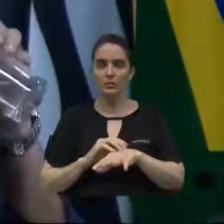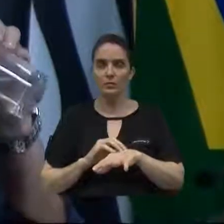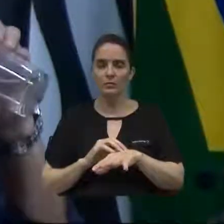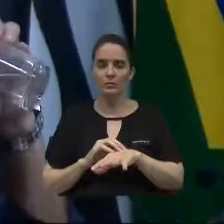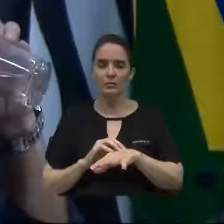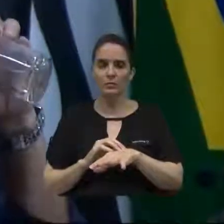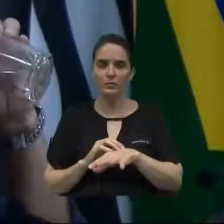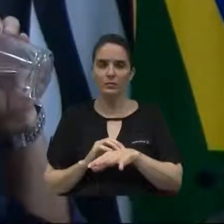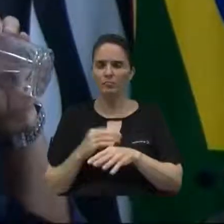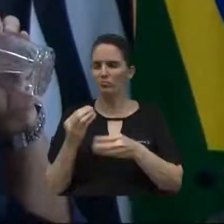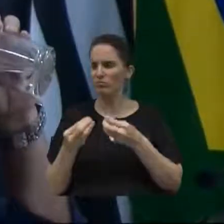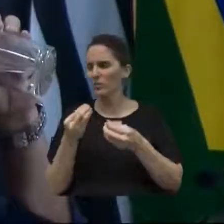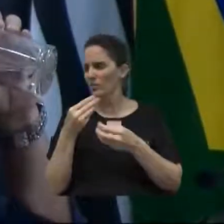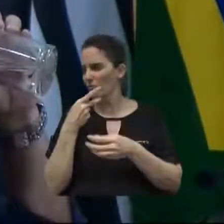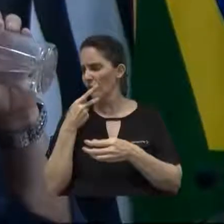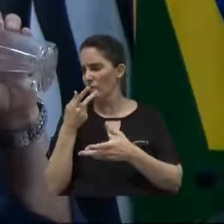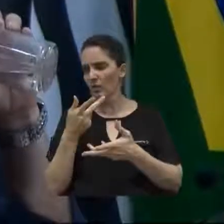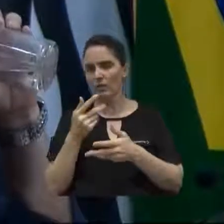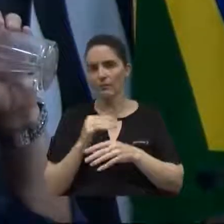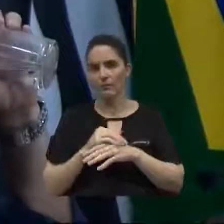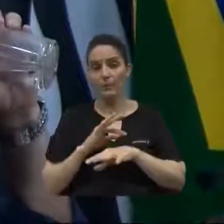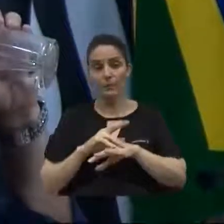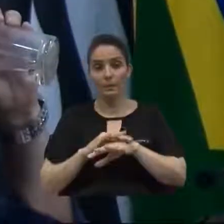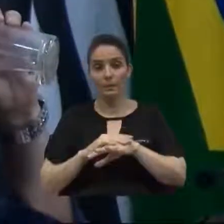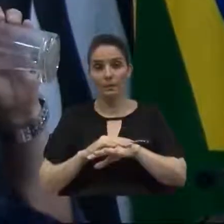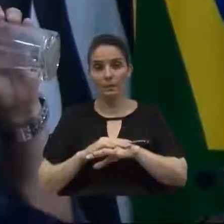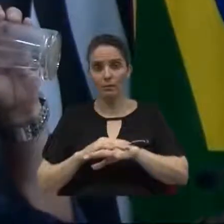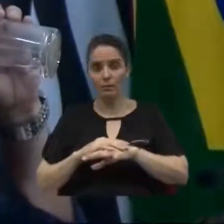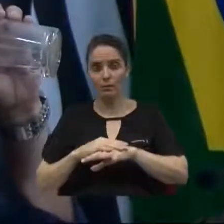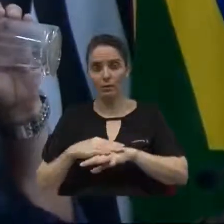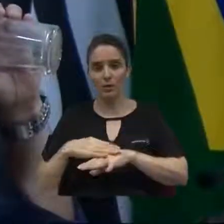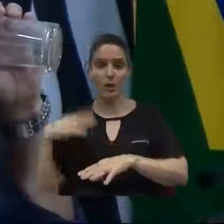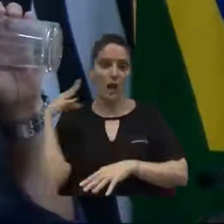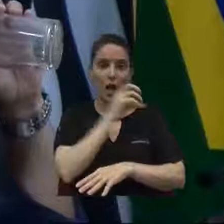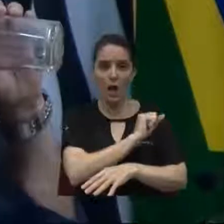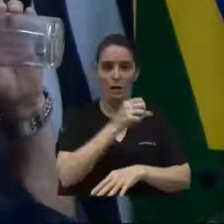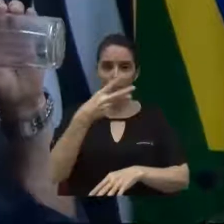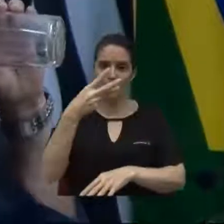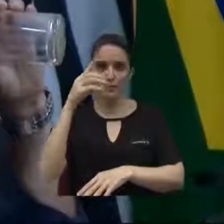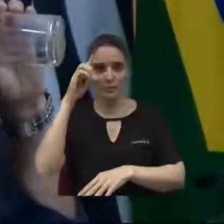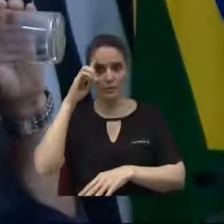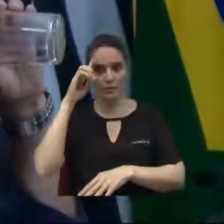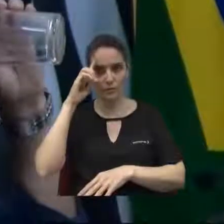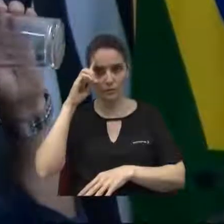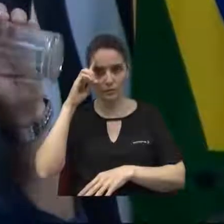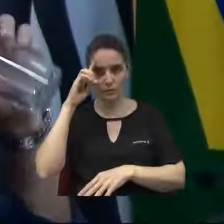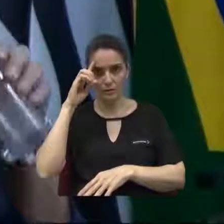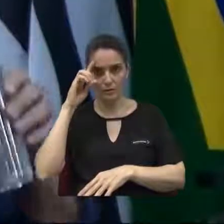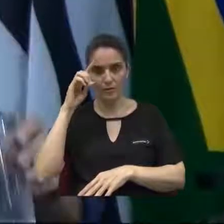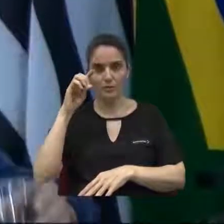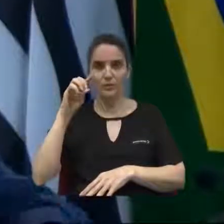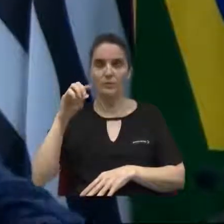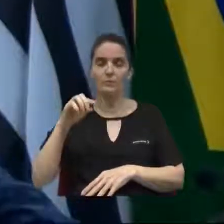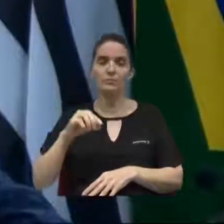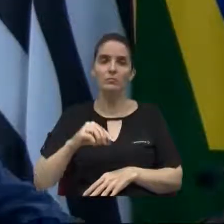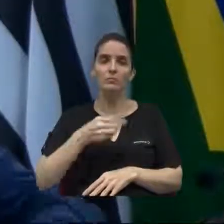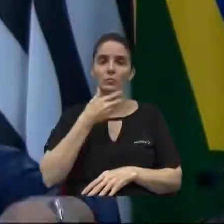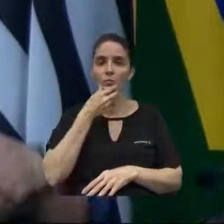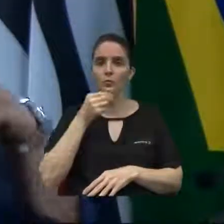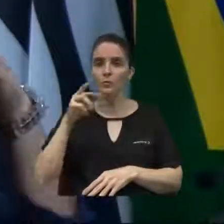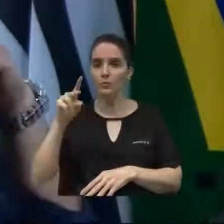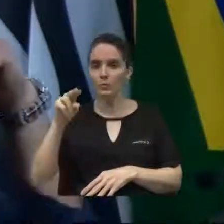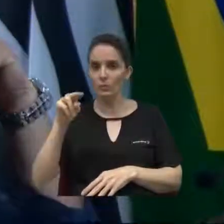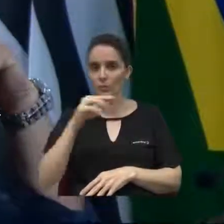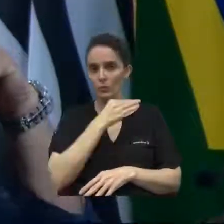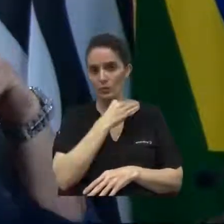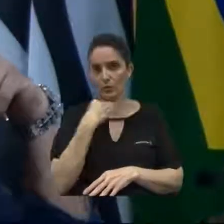ela, como que fala, avançou muito rápido. Em 3 dias a minha mãe perdeu, nós perdemos, eu